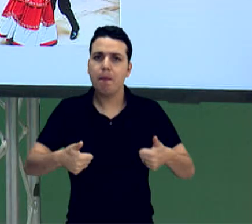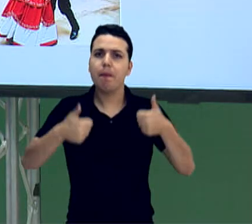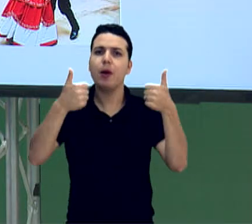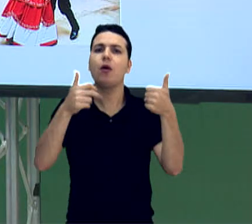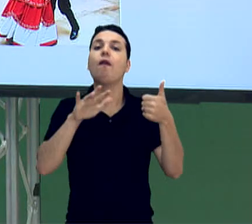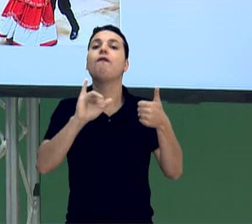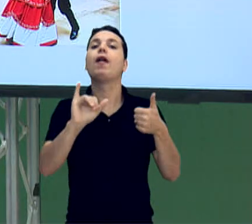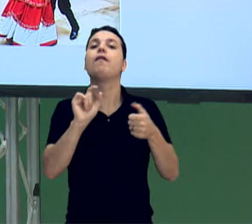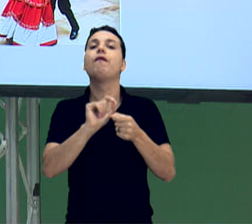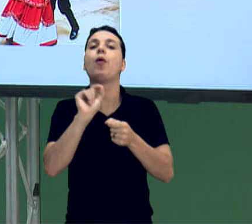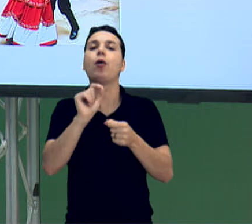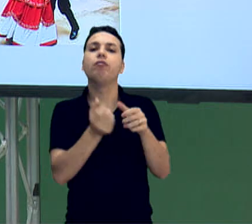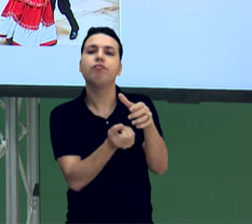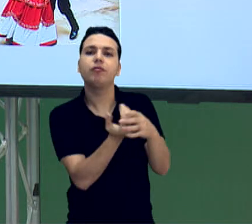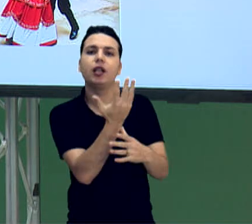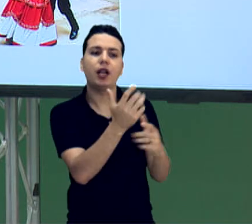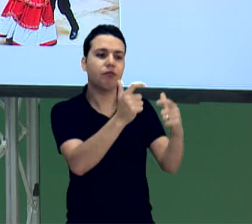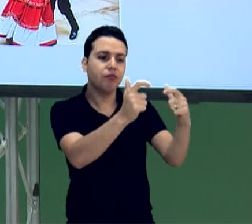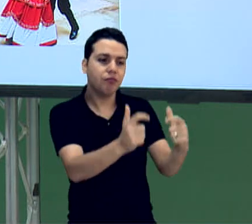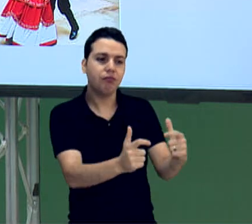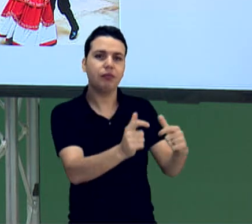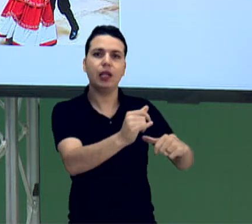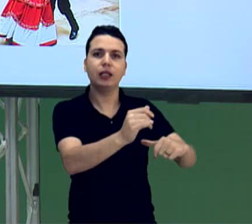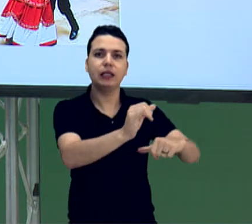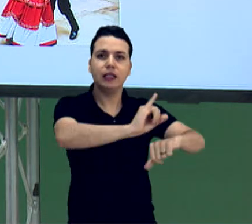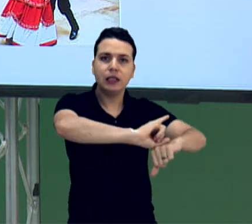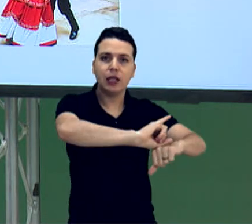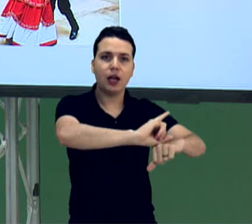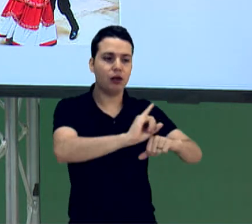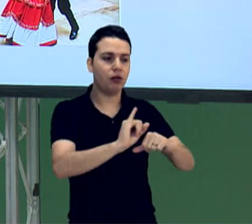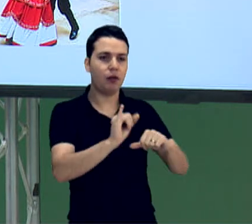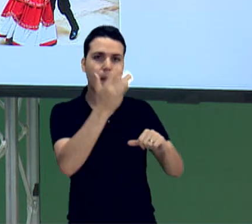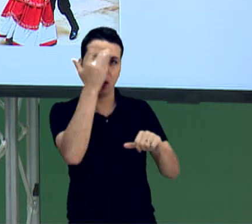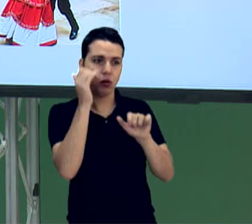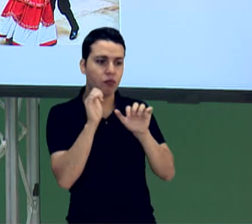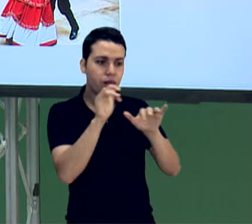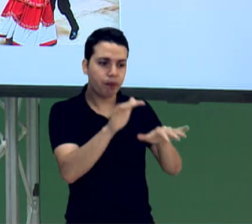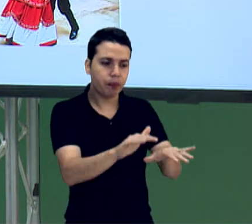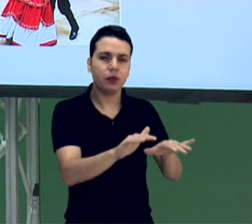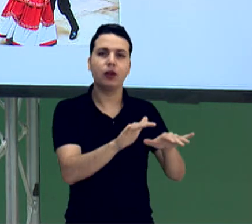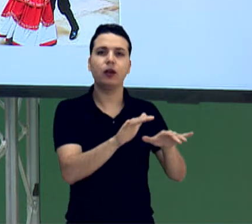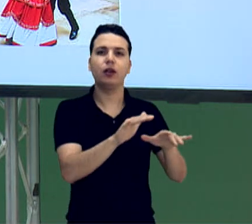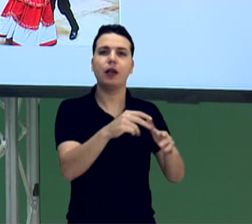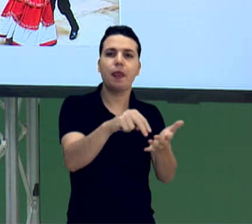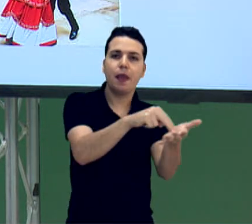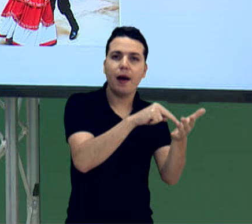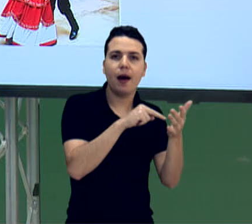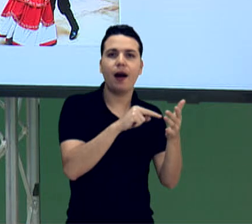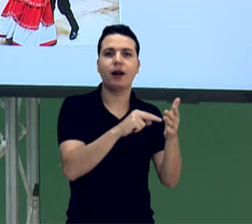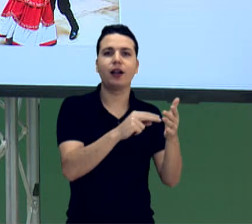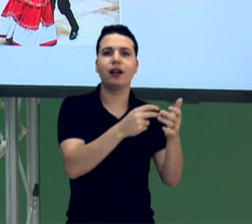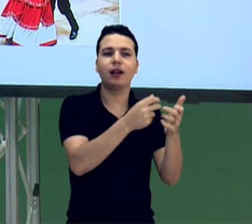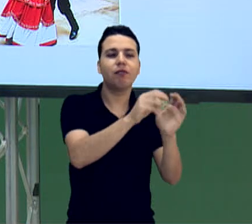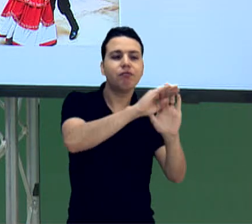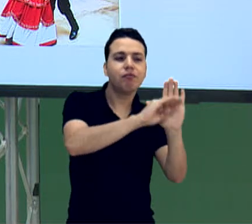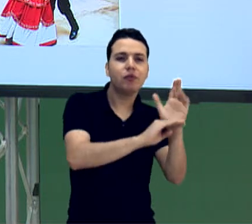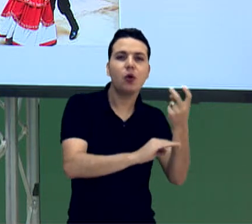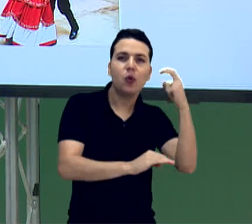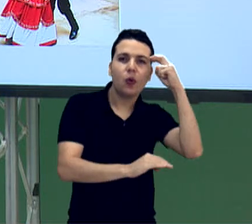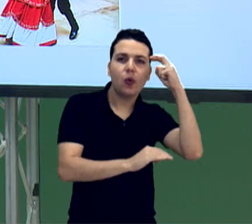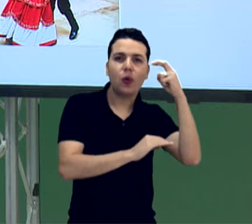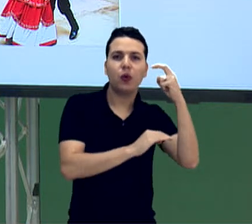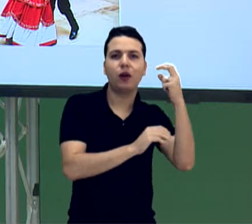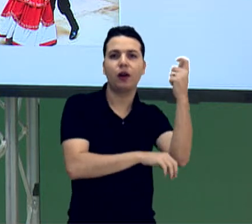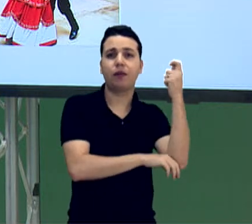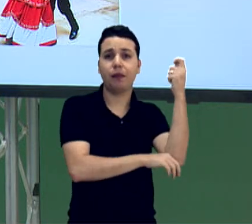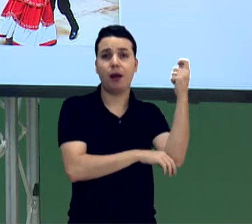criando CTGs, criando pessoas que, por mais que não sejam originalmente do Rio Grande do Sul, gostam,